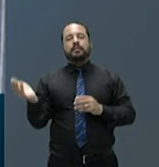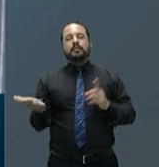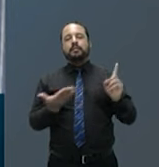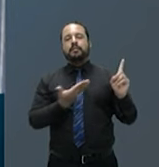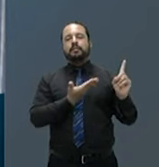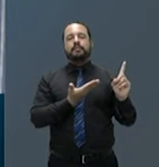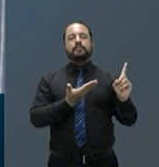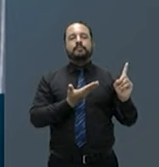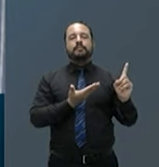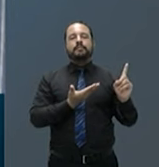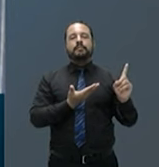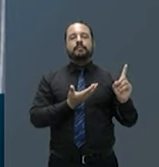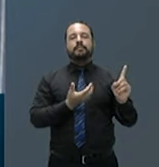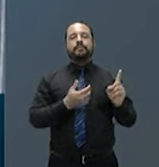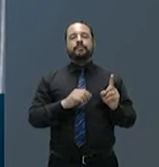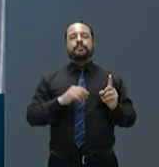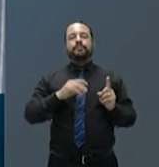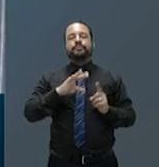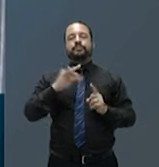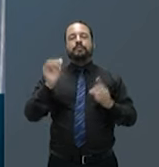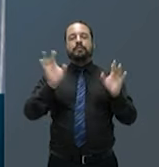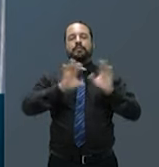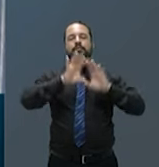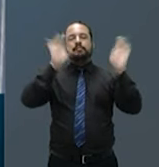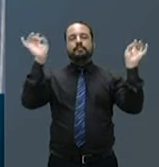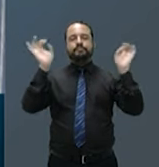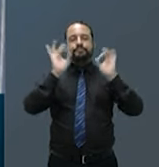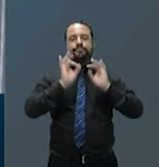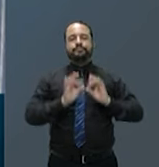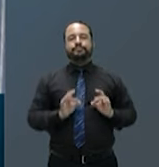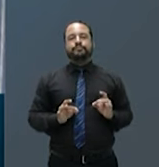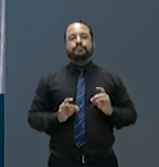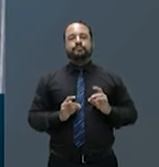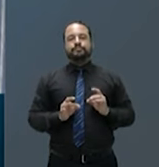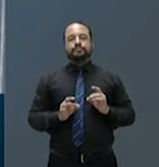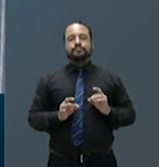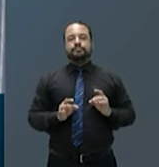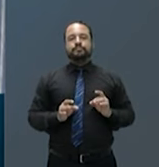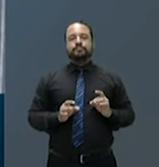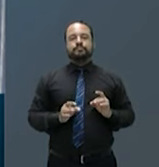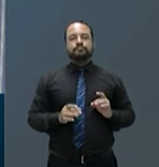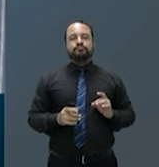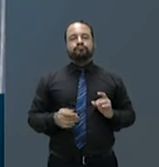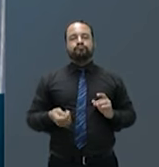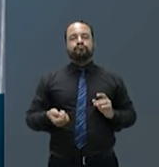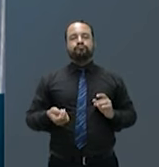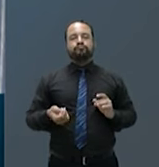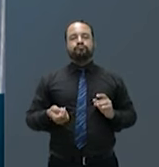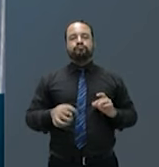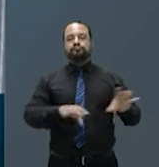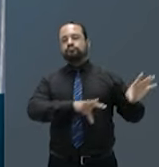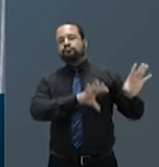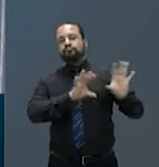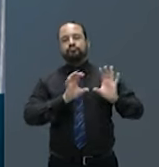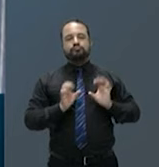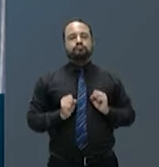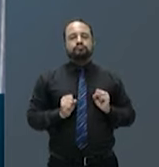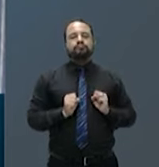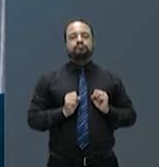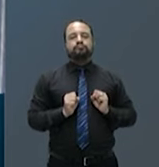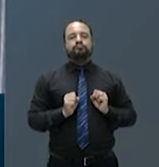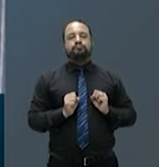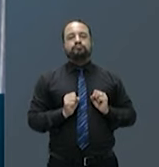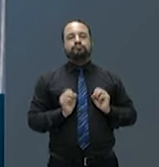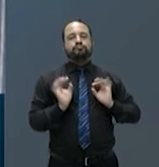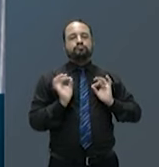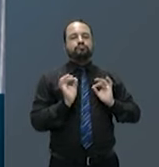137141 de Sergipe, Corte Especial, segundo o qual era admissível a juntada posterior da prova